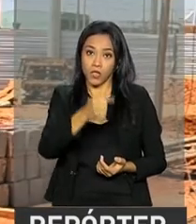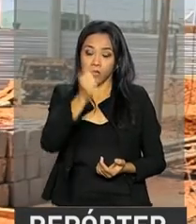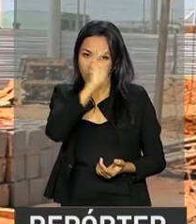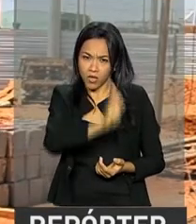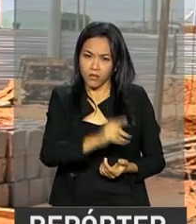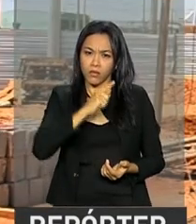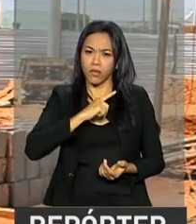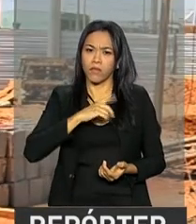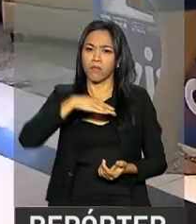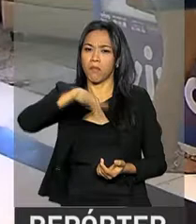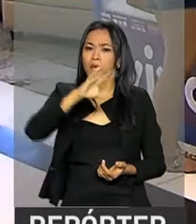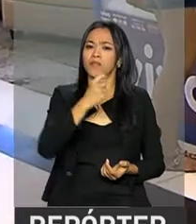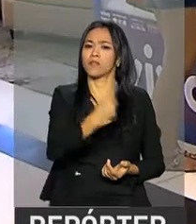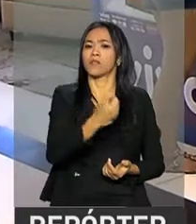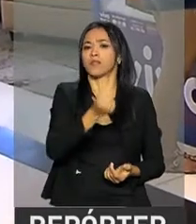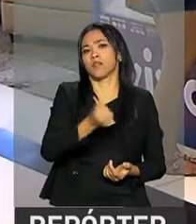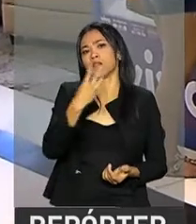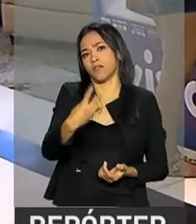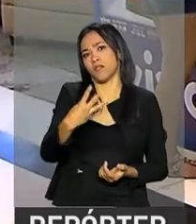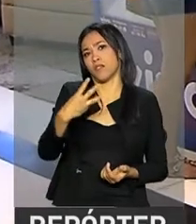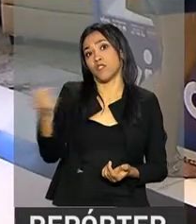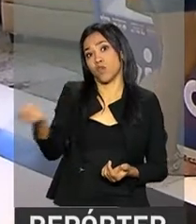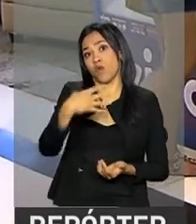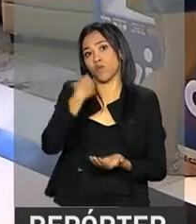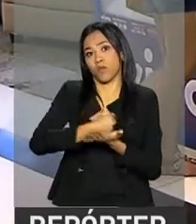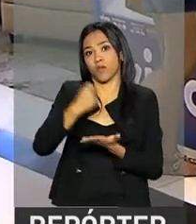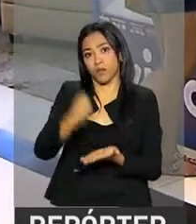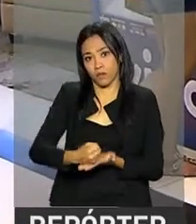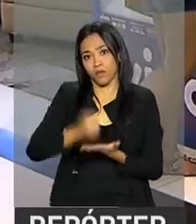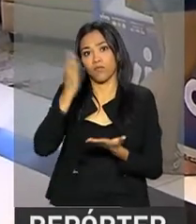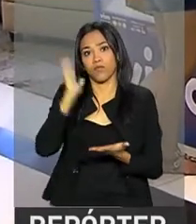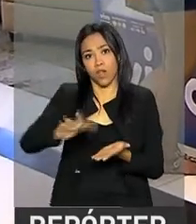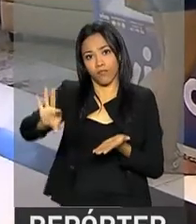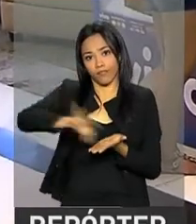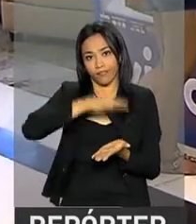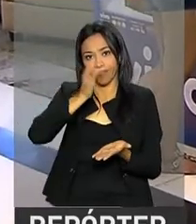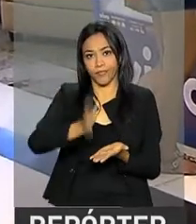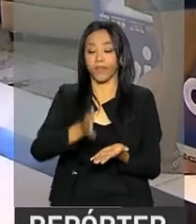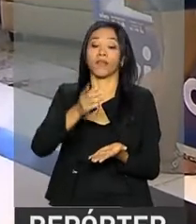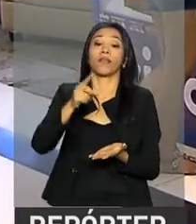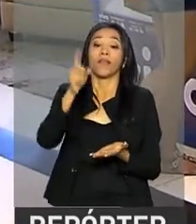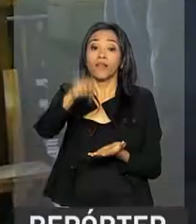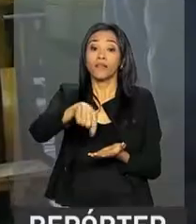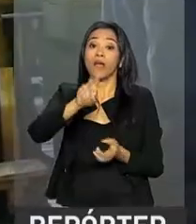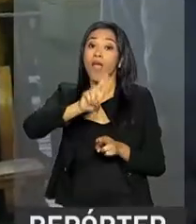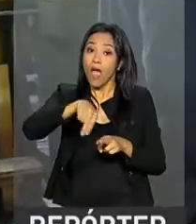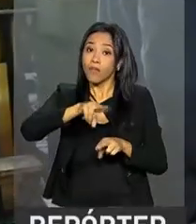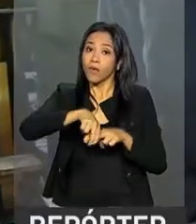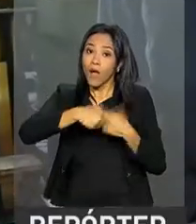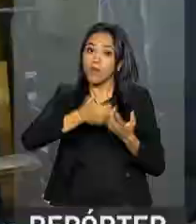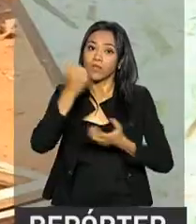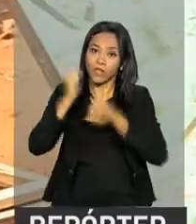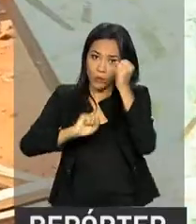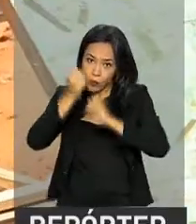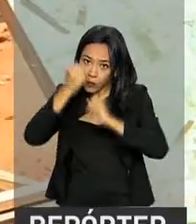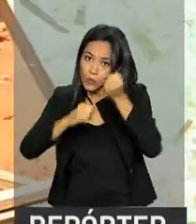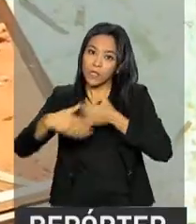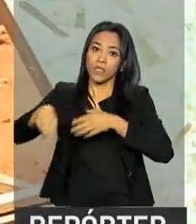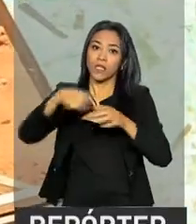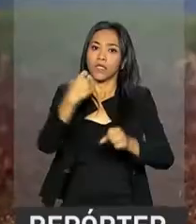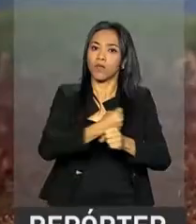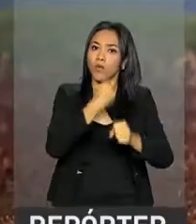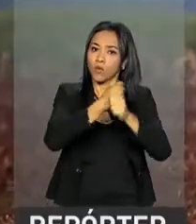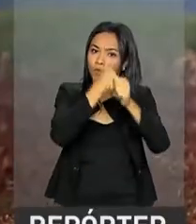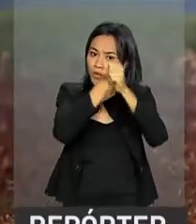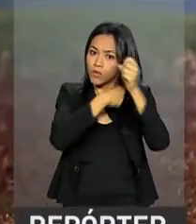mais de 163 mil novas contratações com carteira assinada e impulsionados pelo avanço da indústria da construção civil